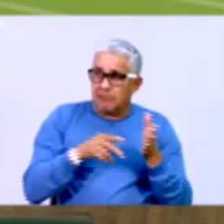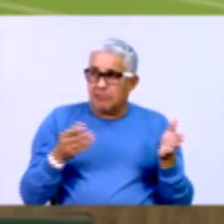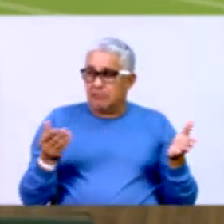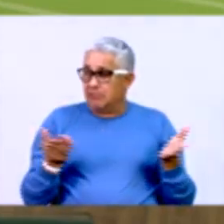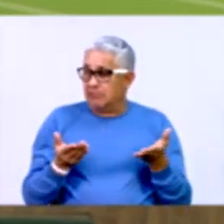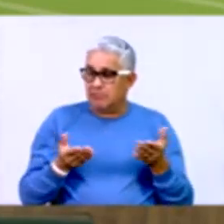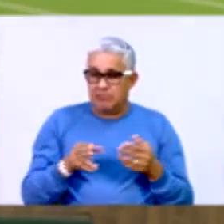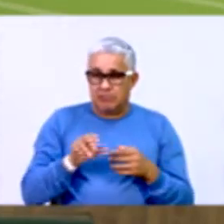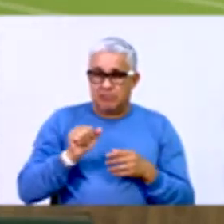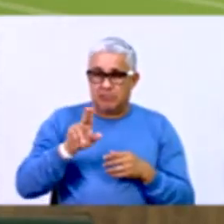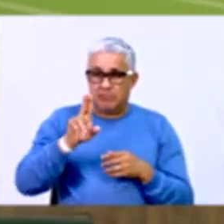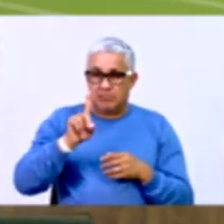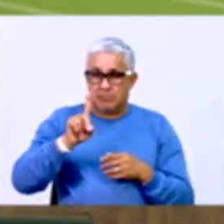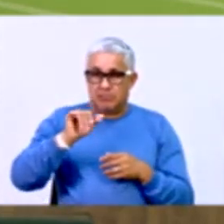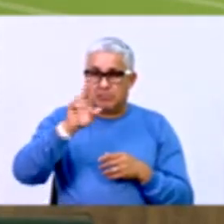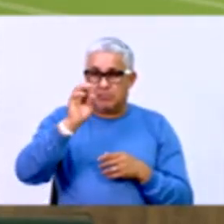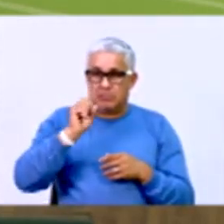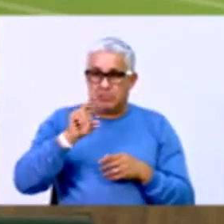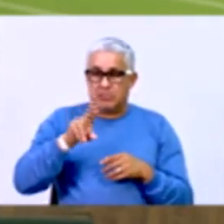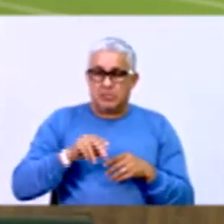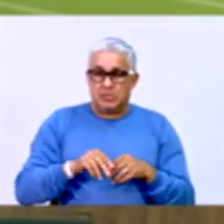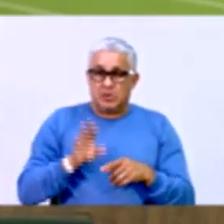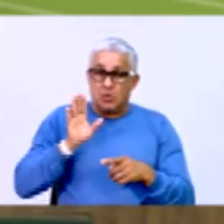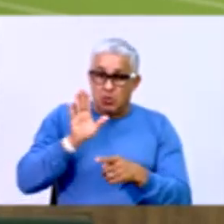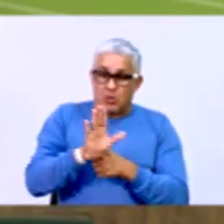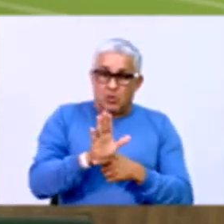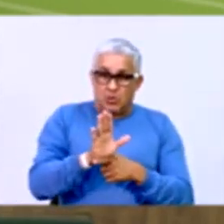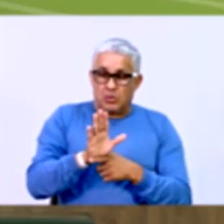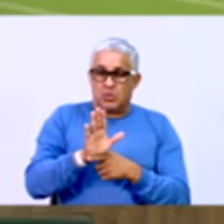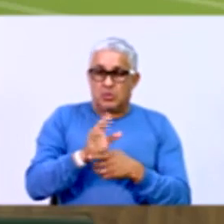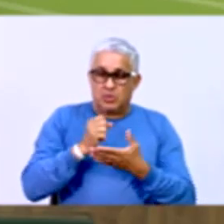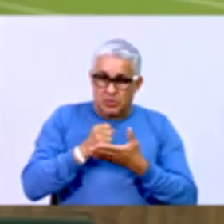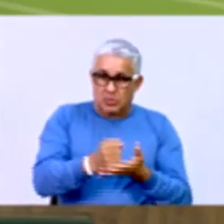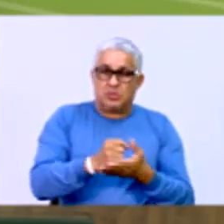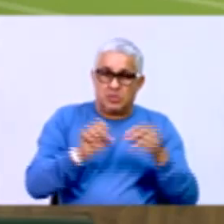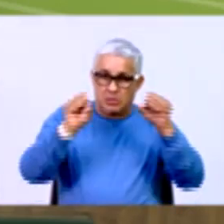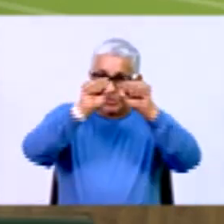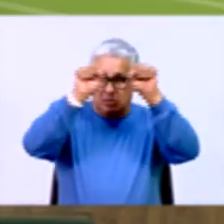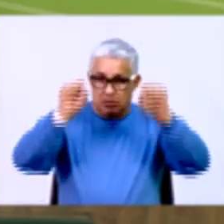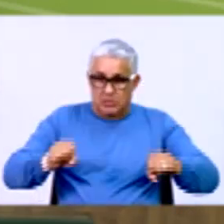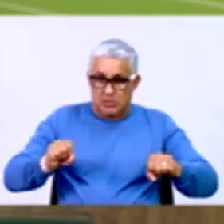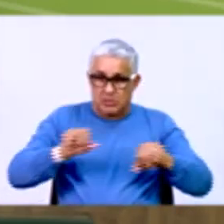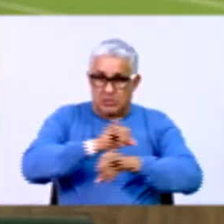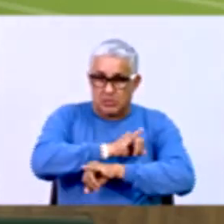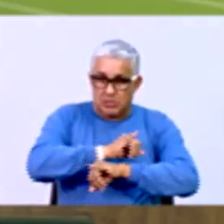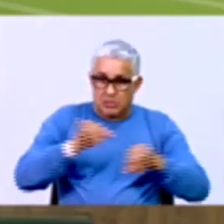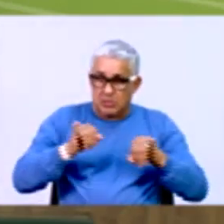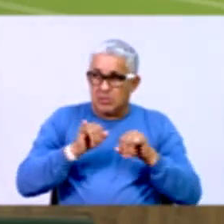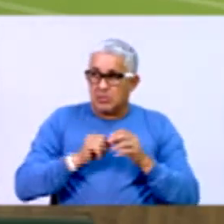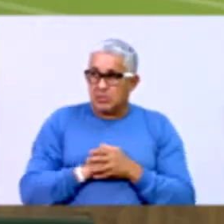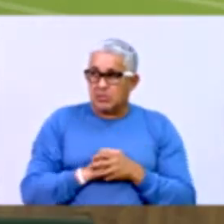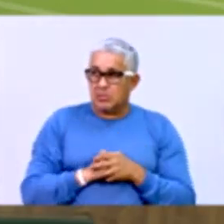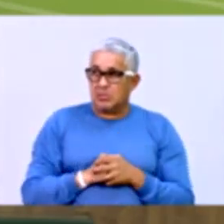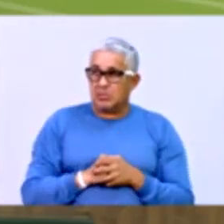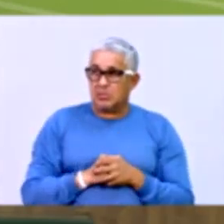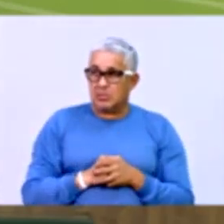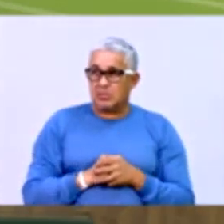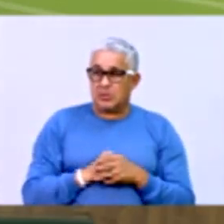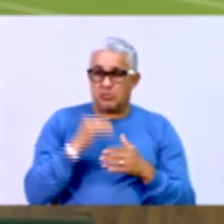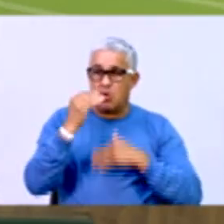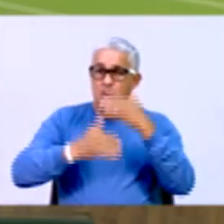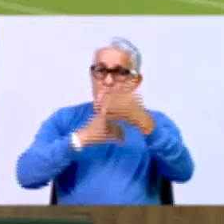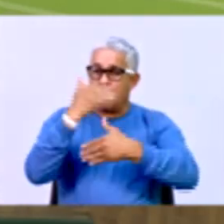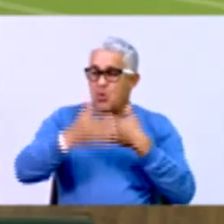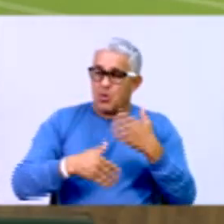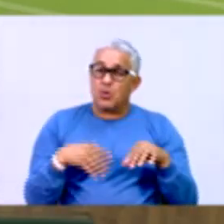ele é auxiliado pelo sistema de informação. Hoje, realmente, é uma evoluída,